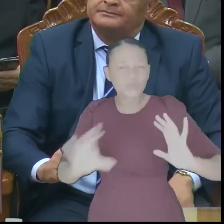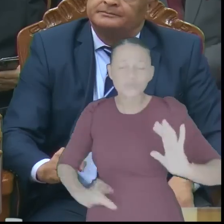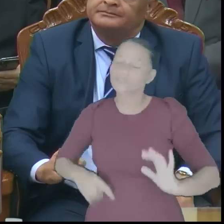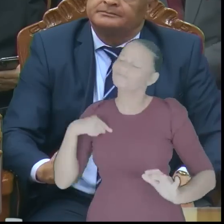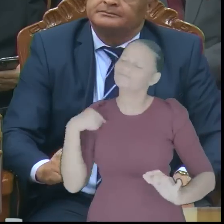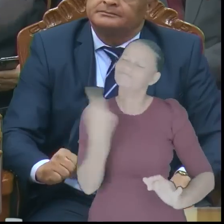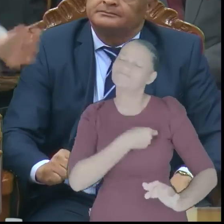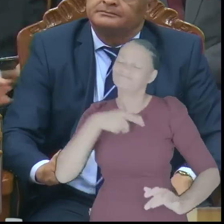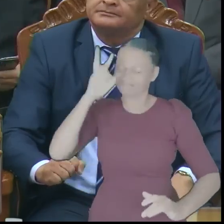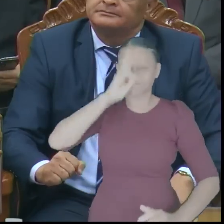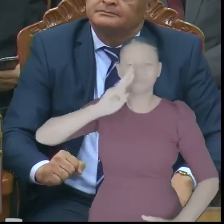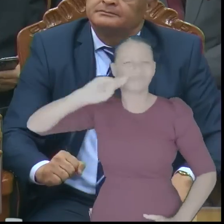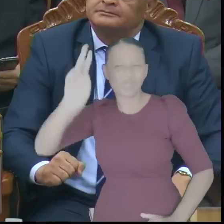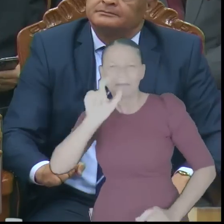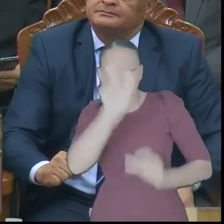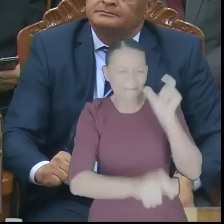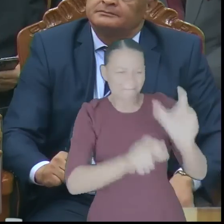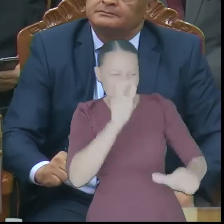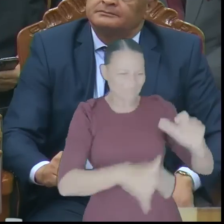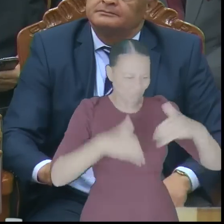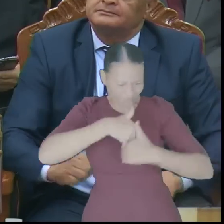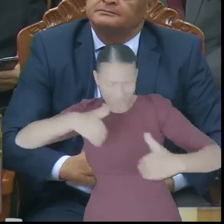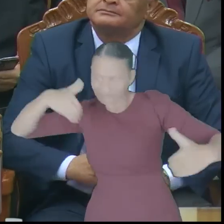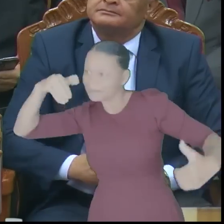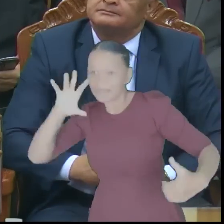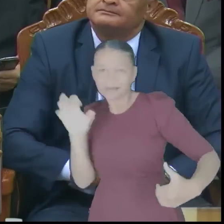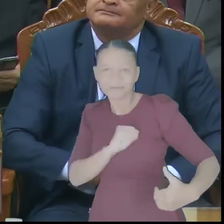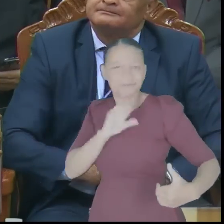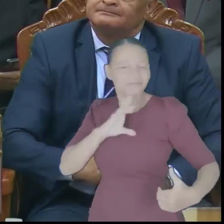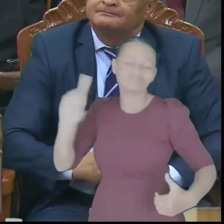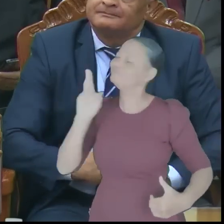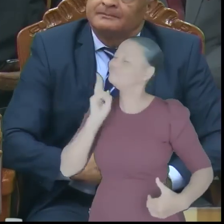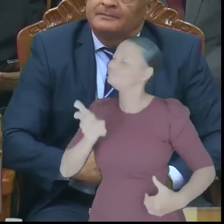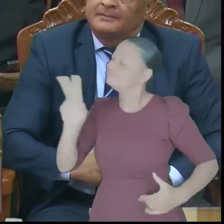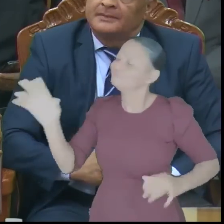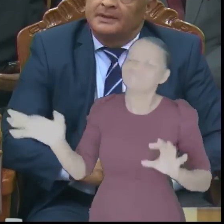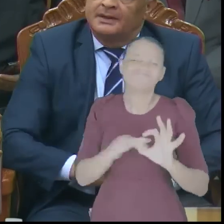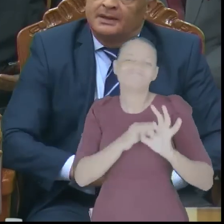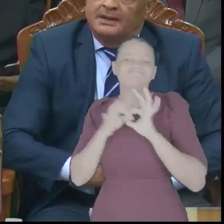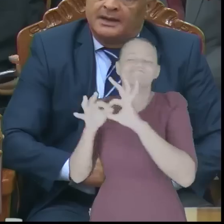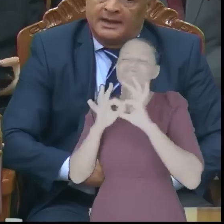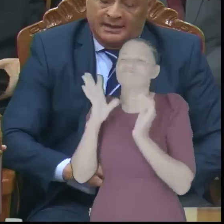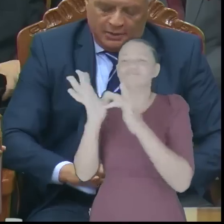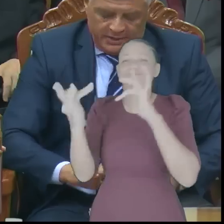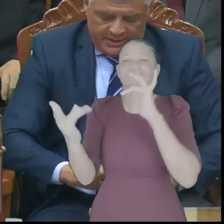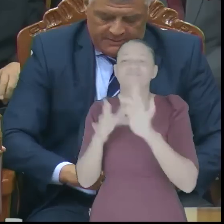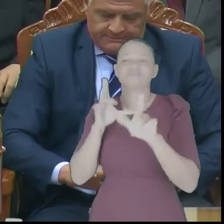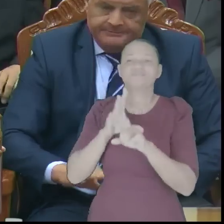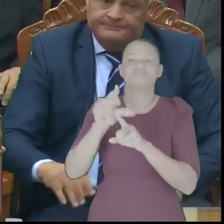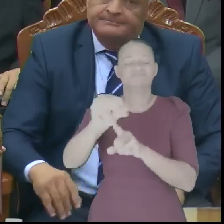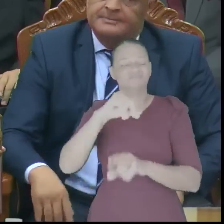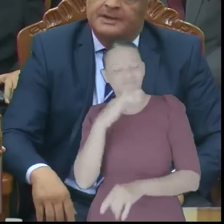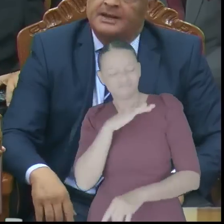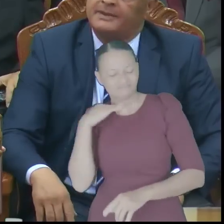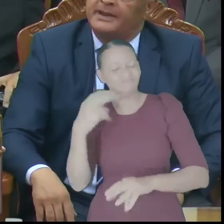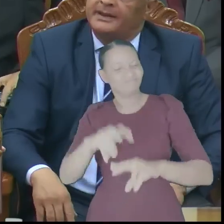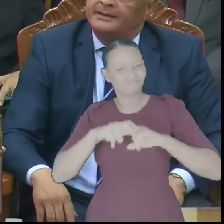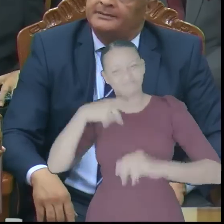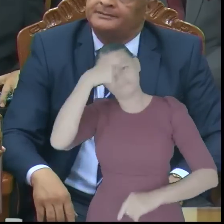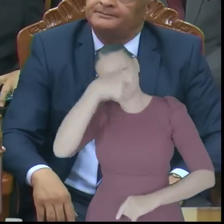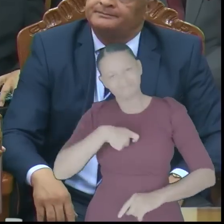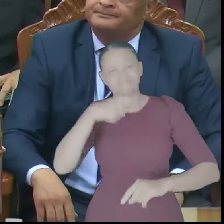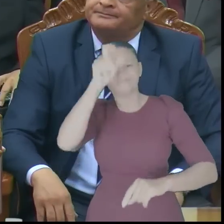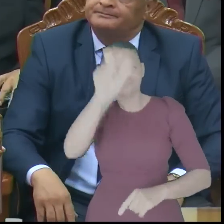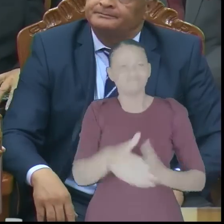nosso Senhor. Ninguém me afasta do amor de Deus. Ele venceu a morte por nossa causa. Não